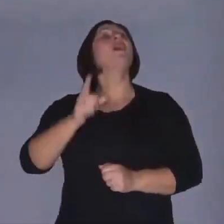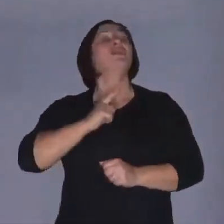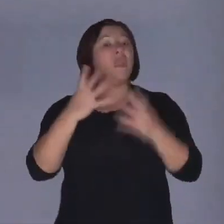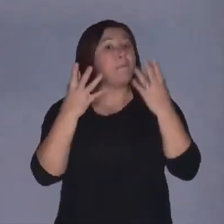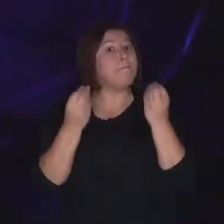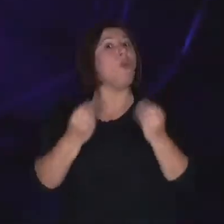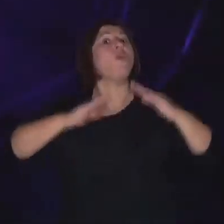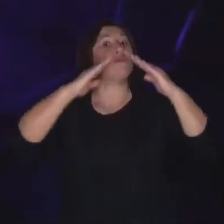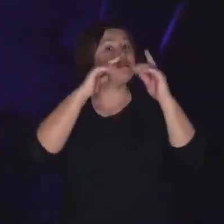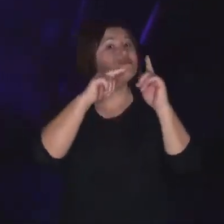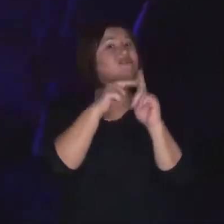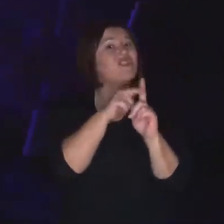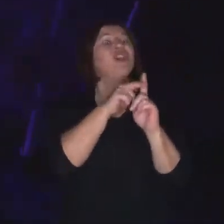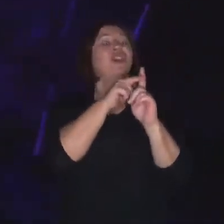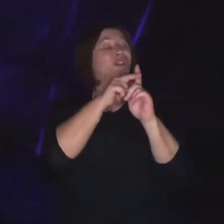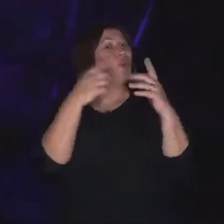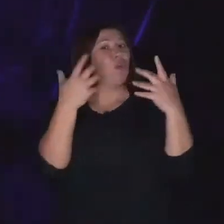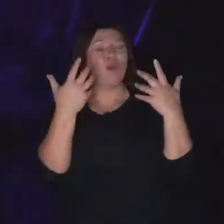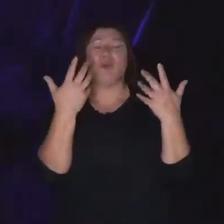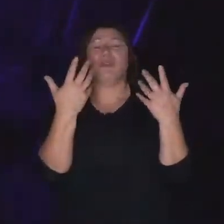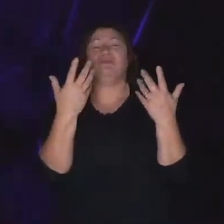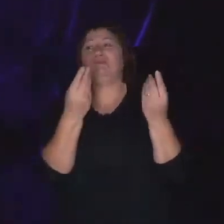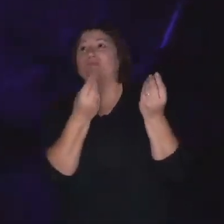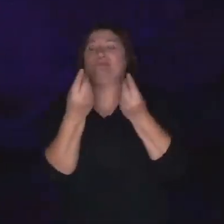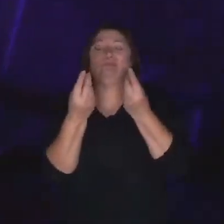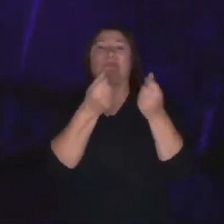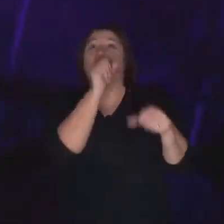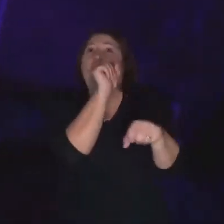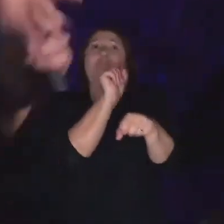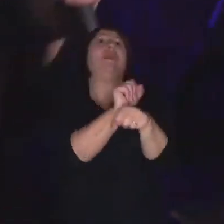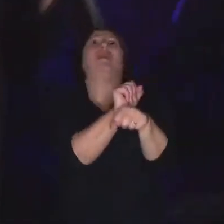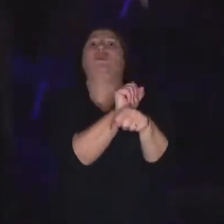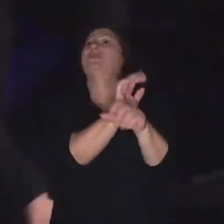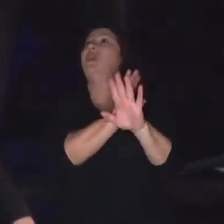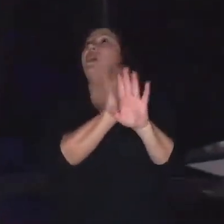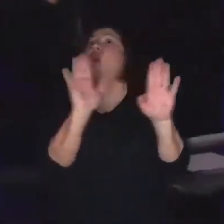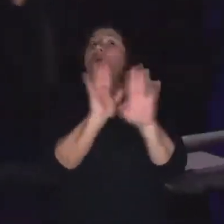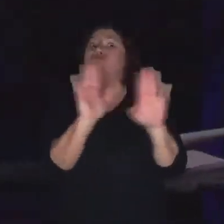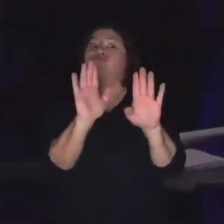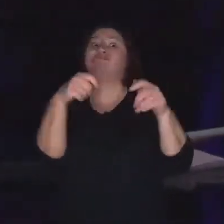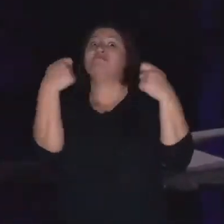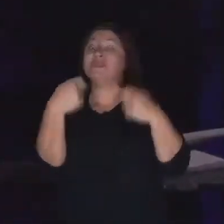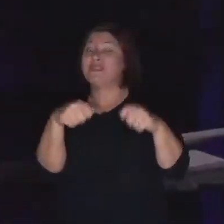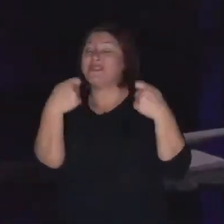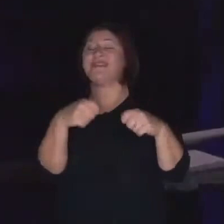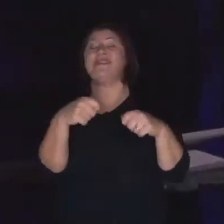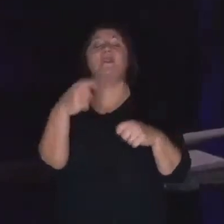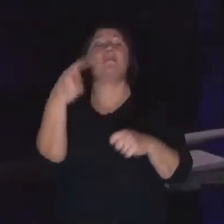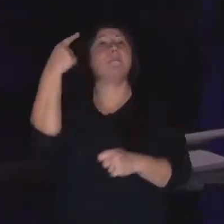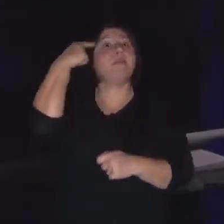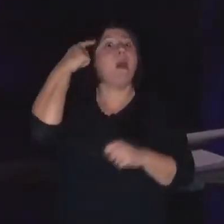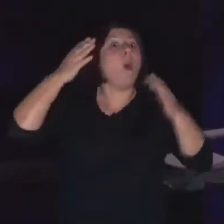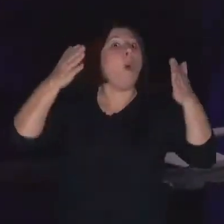rir amanhã. Por quê? Porque o segredo está na diferença entre chorar hoje, porque o